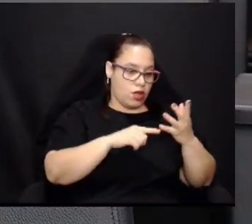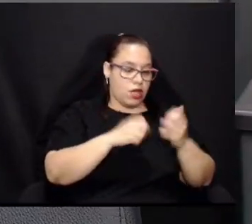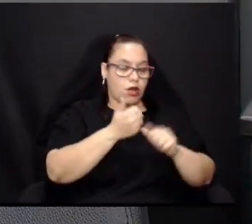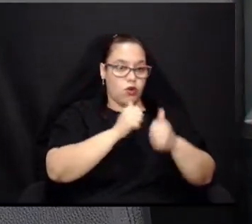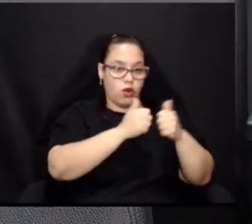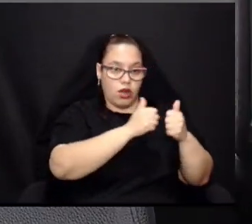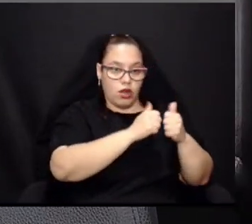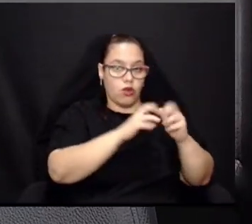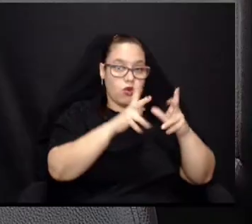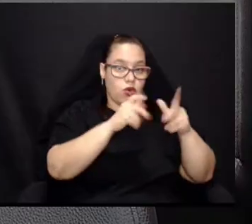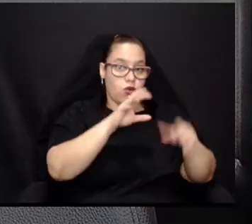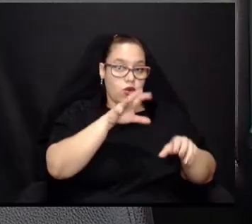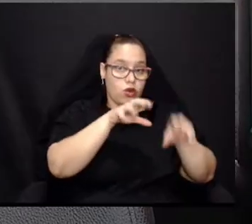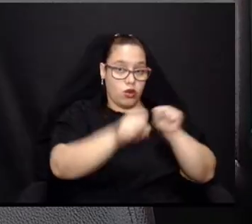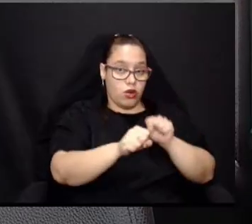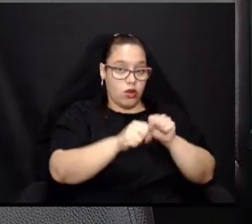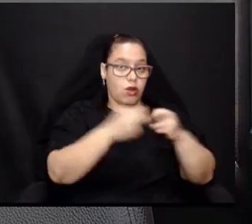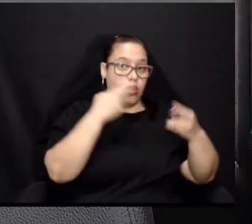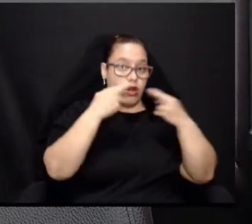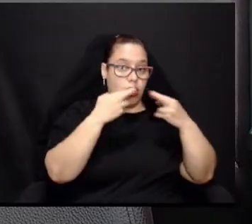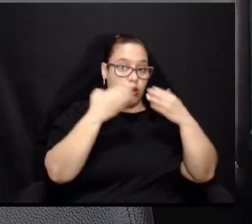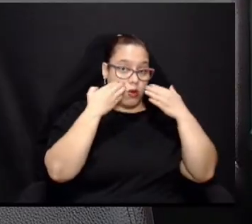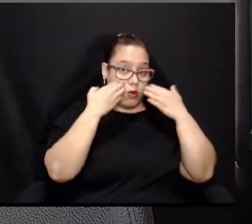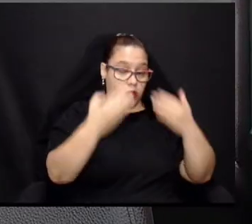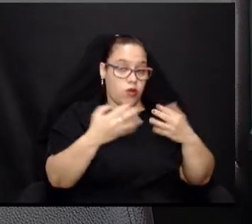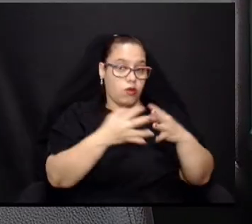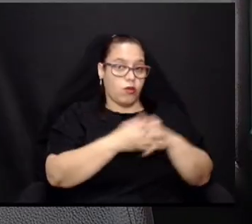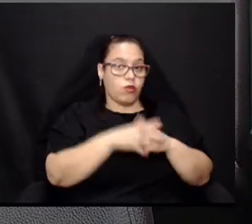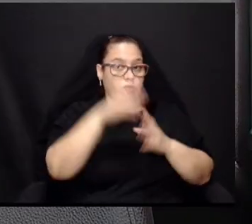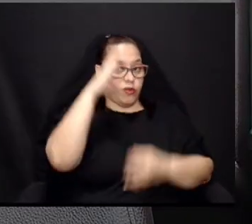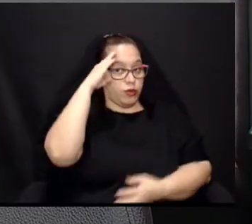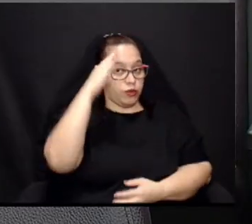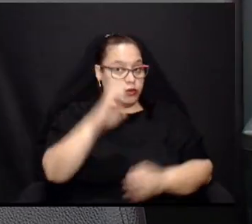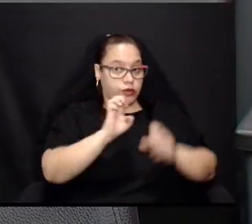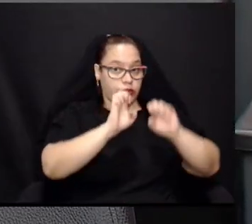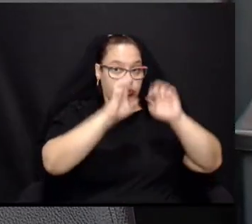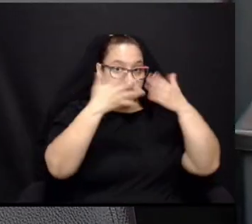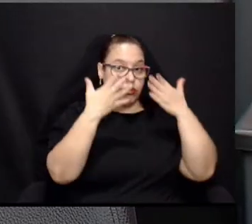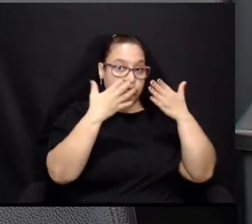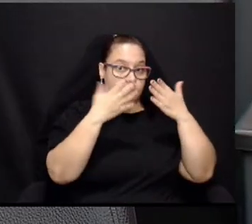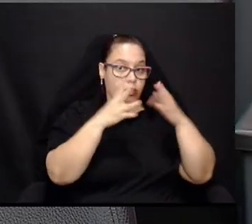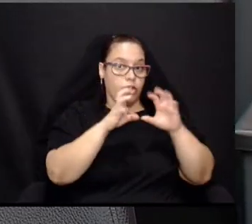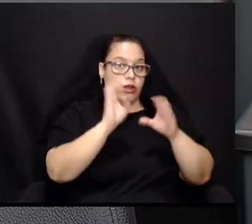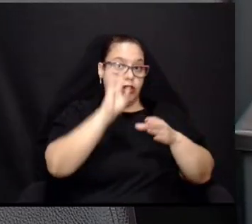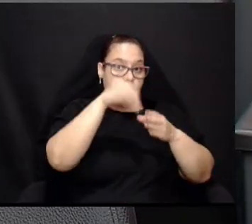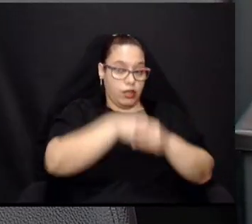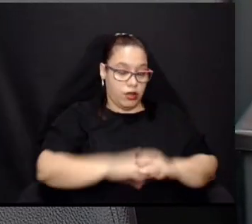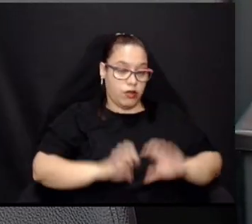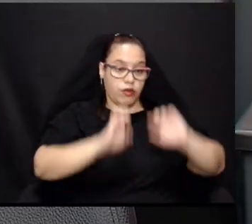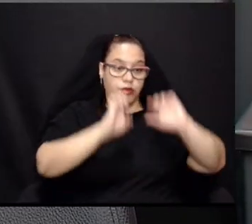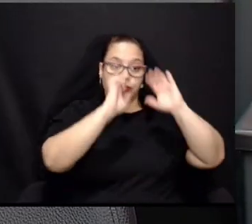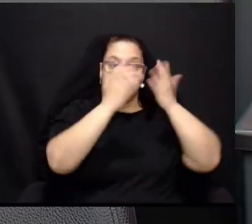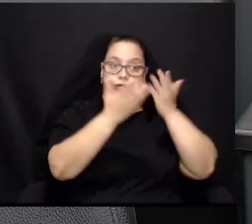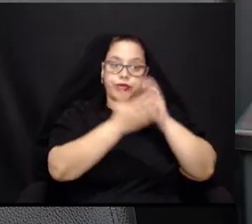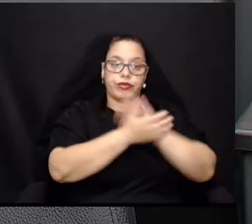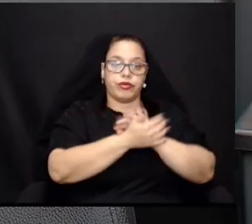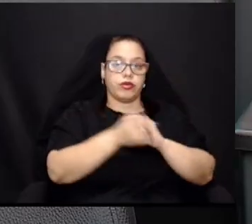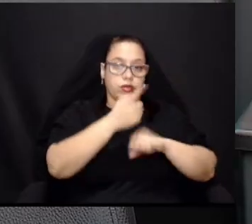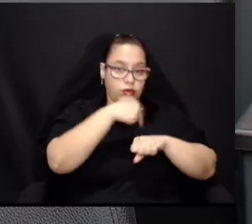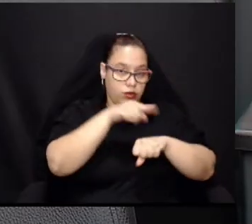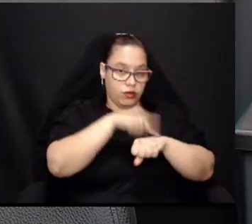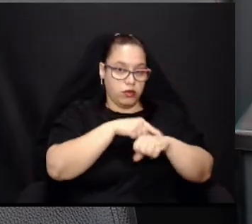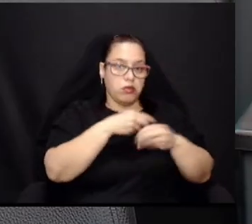formação em relações públicas. E a nossa tarefa principal do cerimonial é atuar nos eventos, né? Então, a gente tem um horário bastante flexível, né? A gente